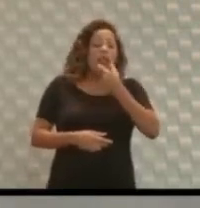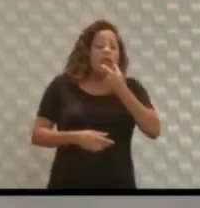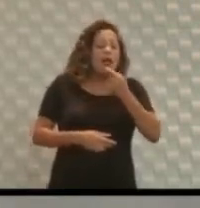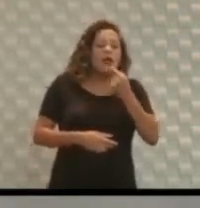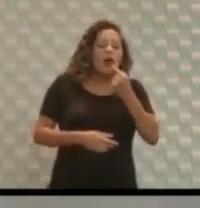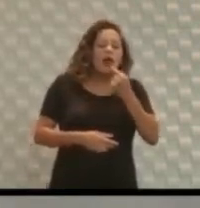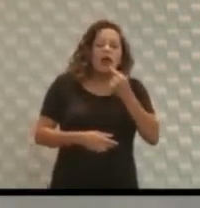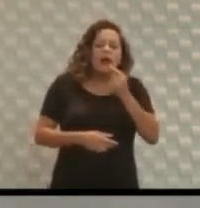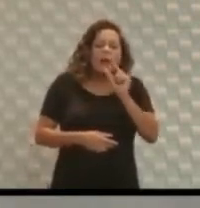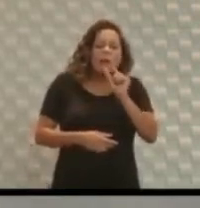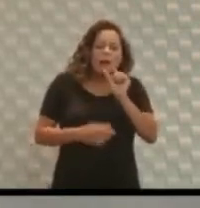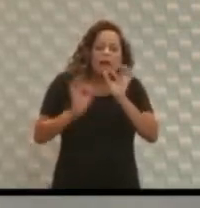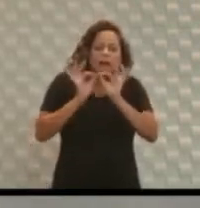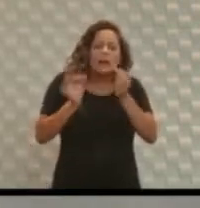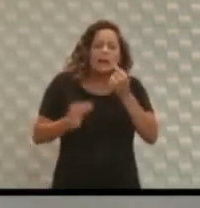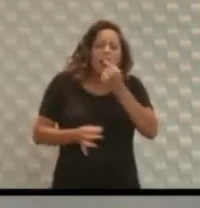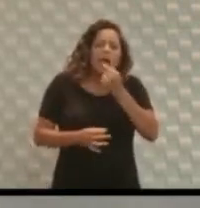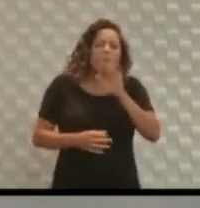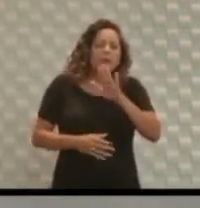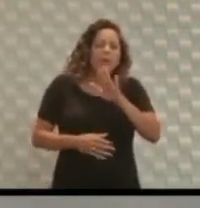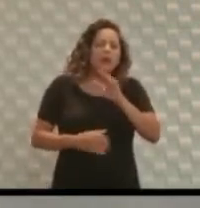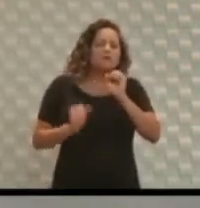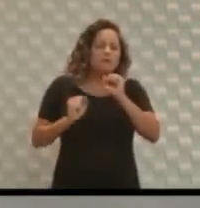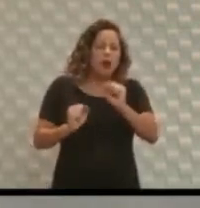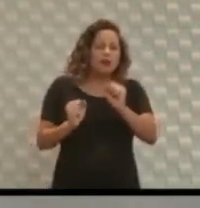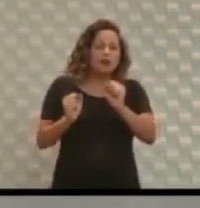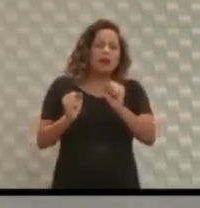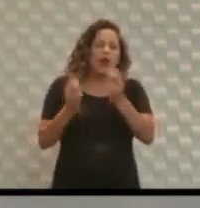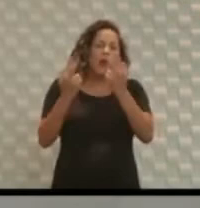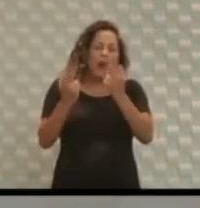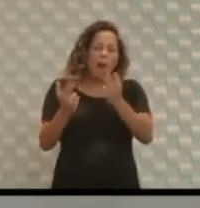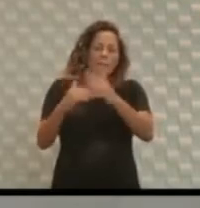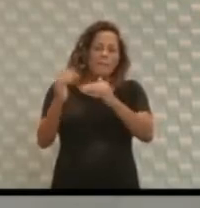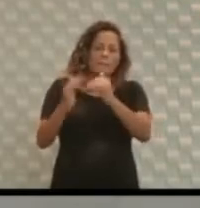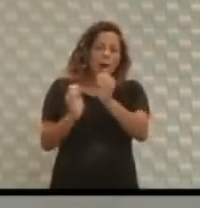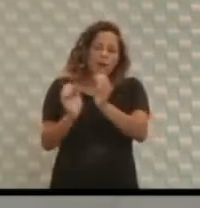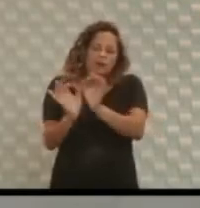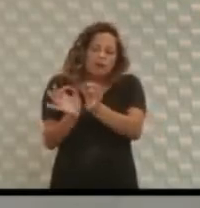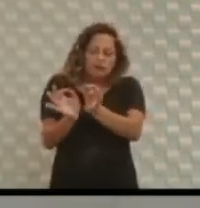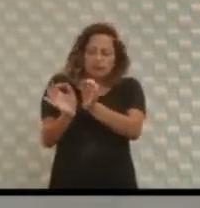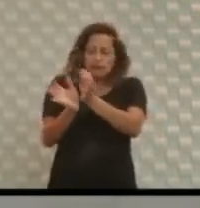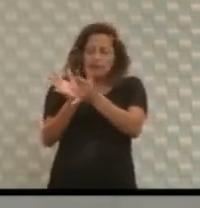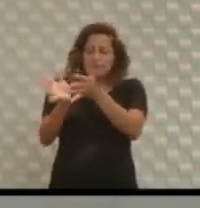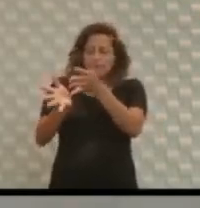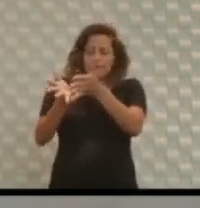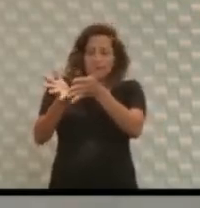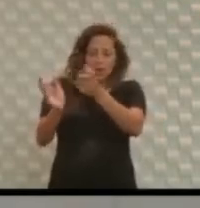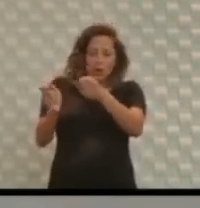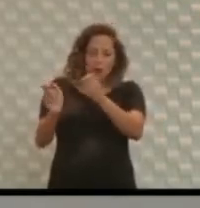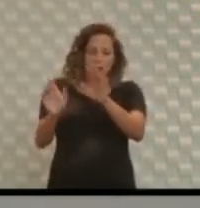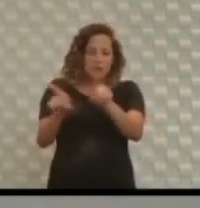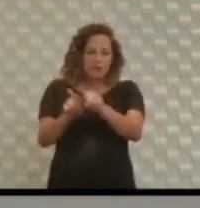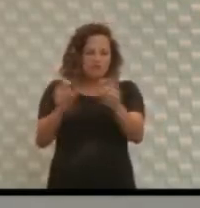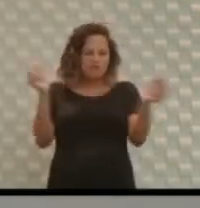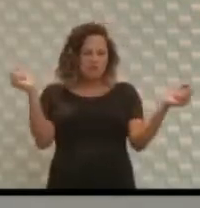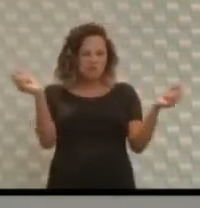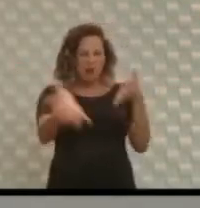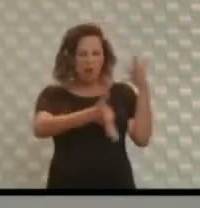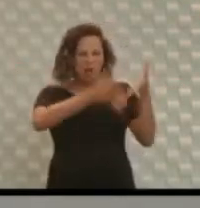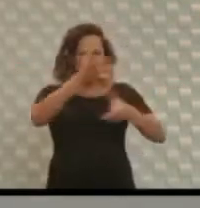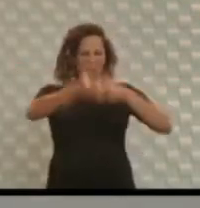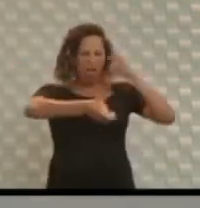pode botar fogo numa floresta. É como o leme de um navio, tão pequenininho, mas